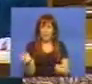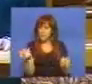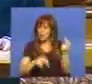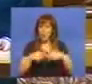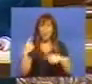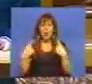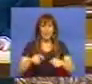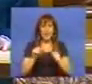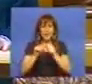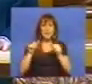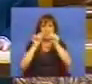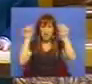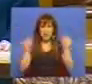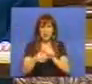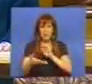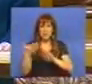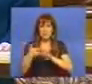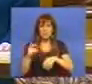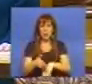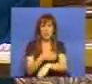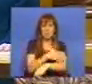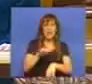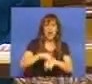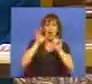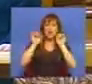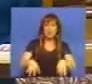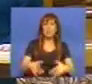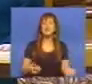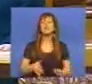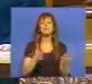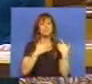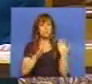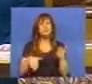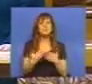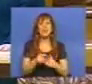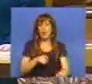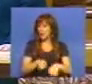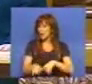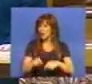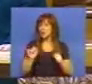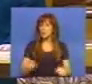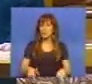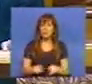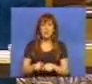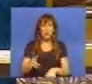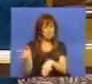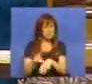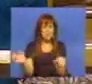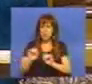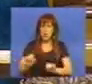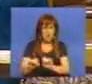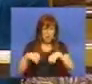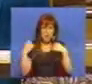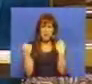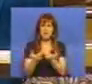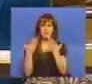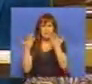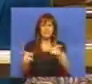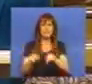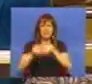verificaram no sistema de emergência pré-hospitalar. Irresponsabilidade política, insensibilidade social,